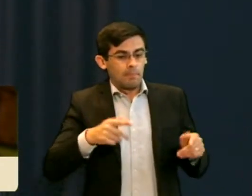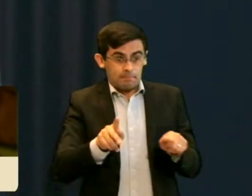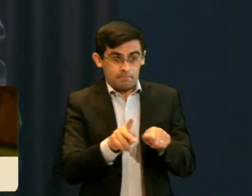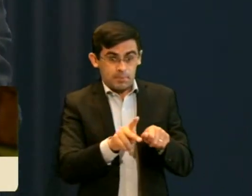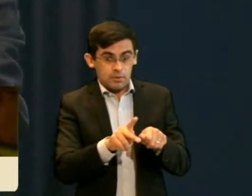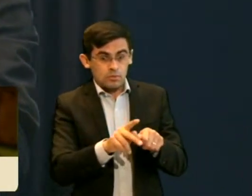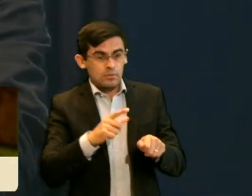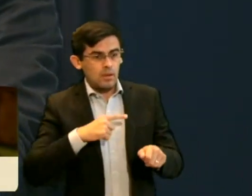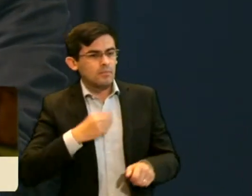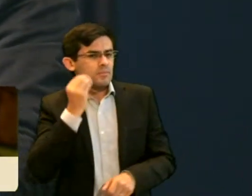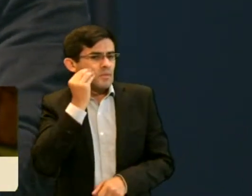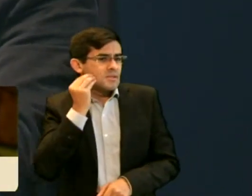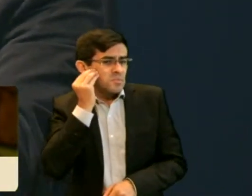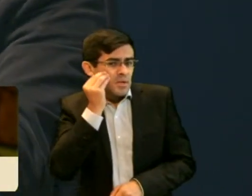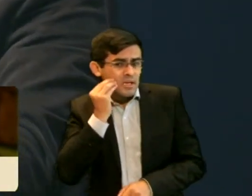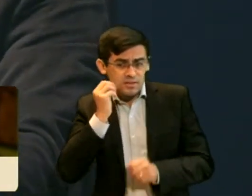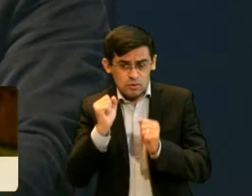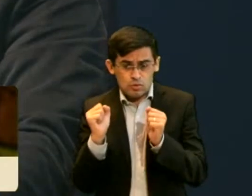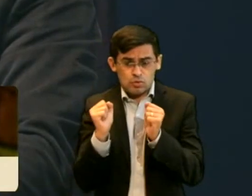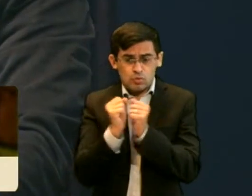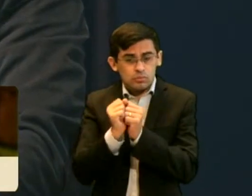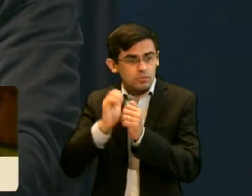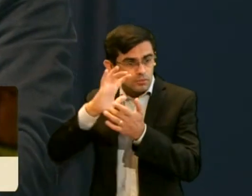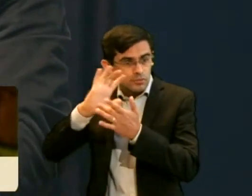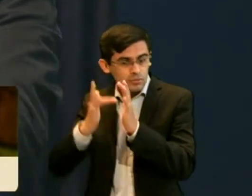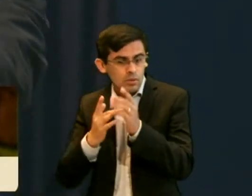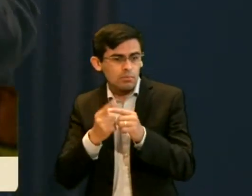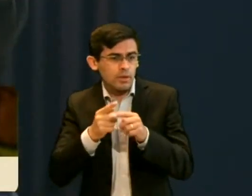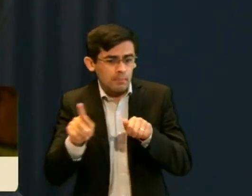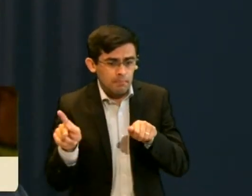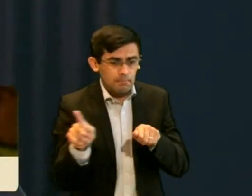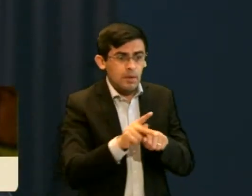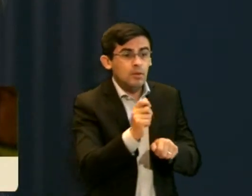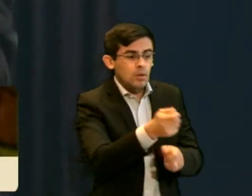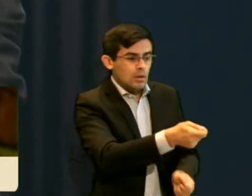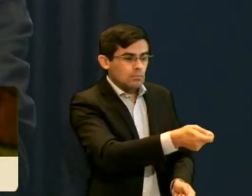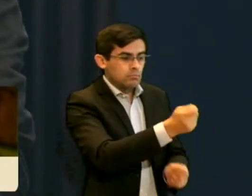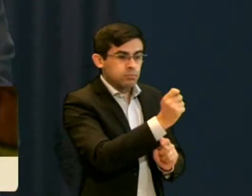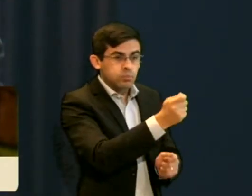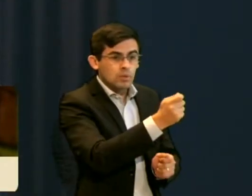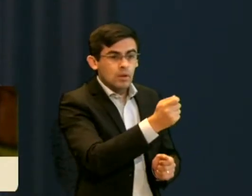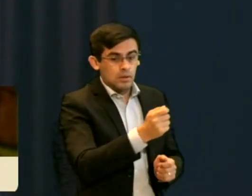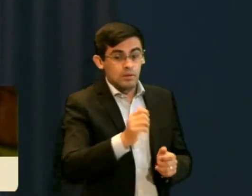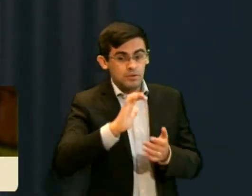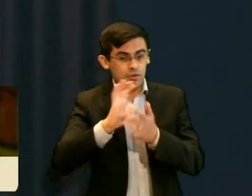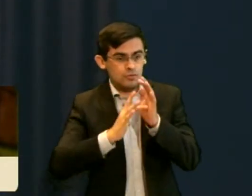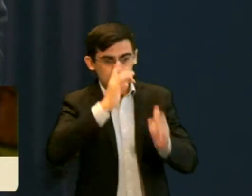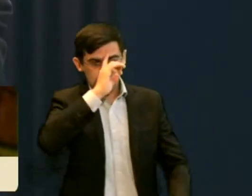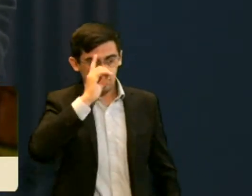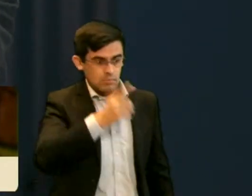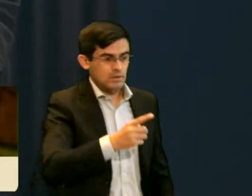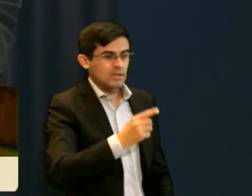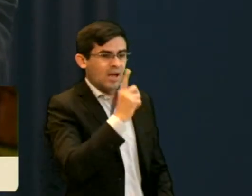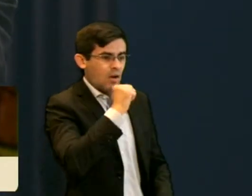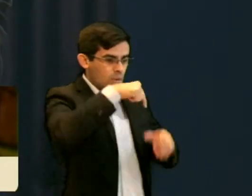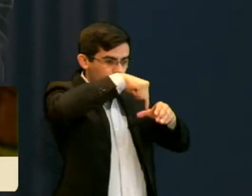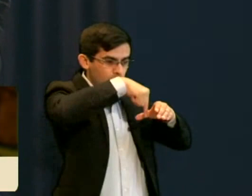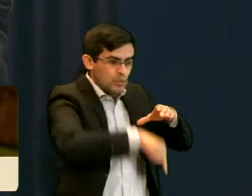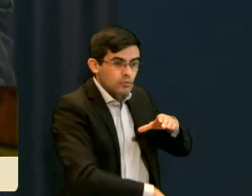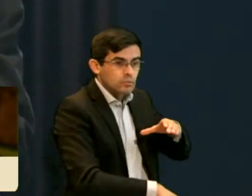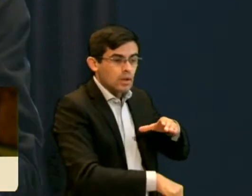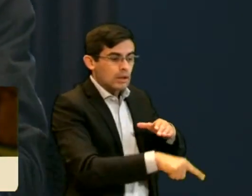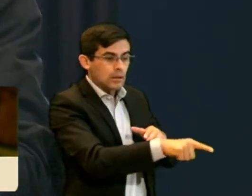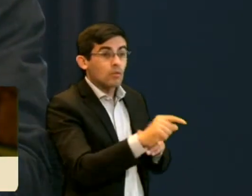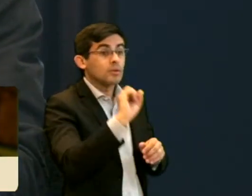Pedro tem uma experiência com Jesus, ele é um pescador. Jesus manda ele ir às águas profundas e ele faz a maior pesca da